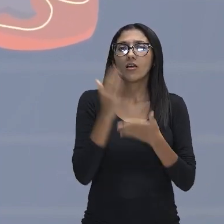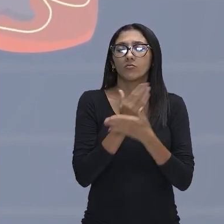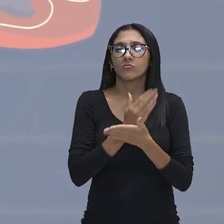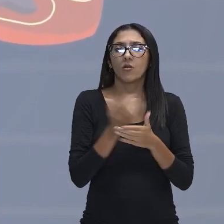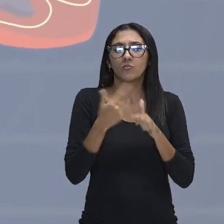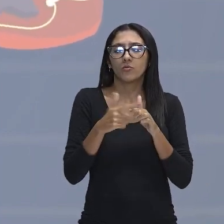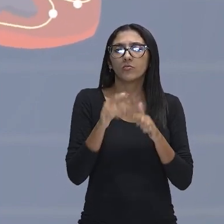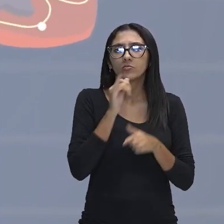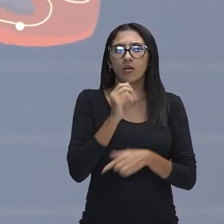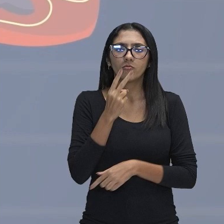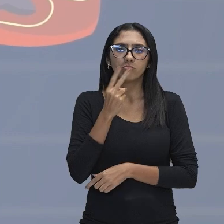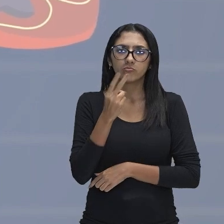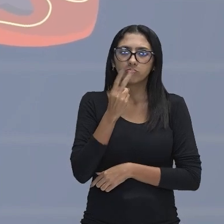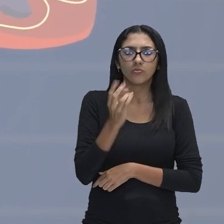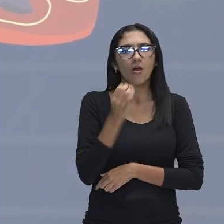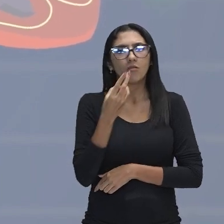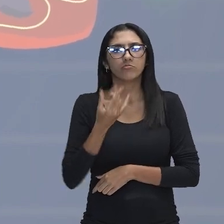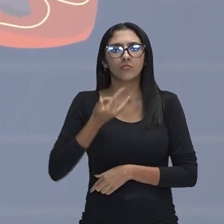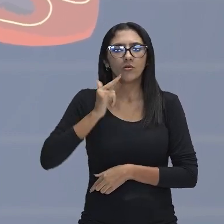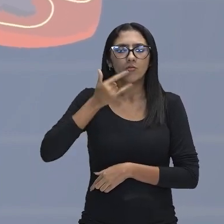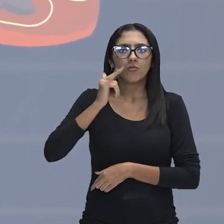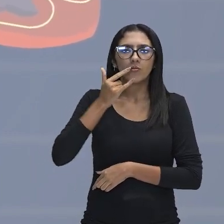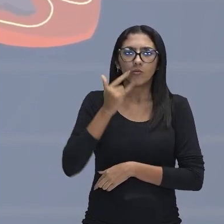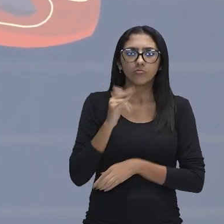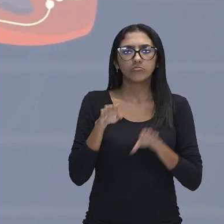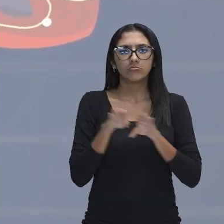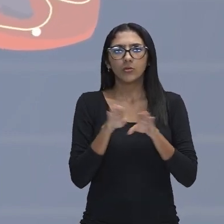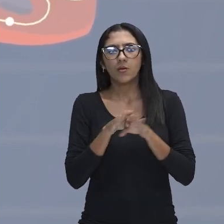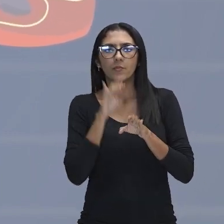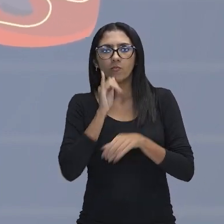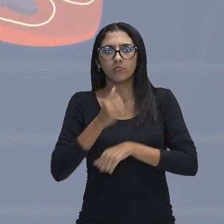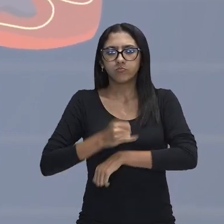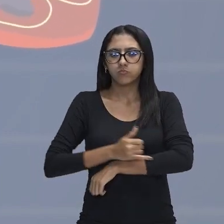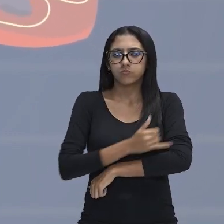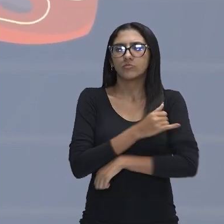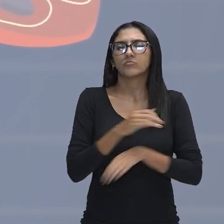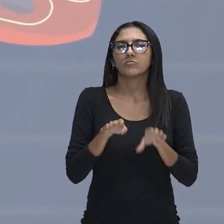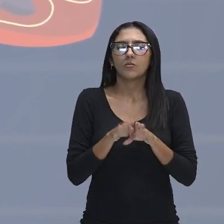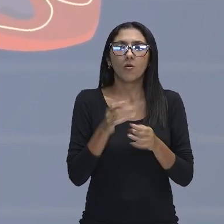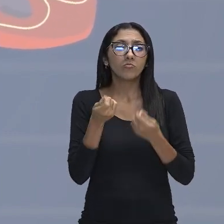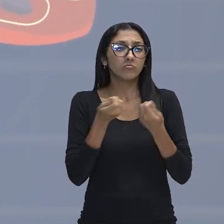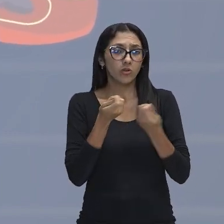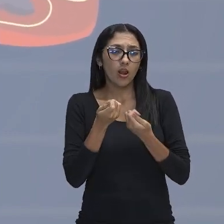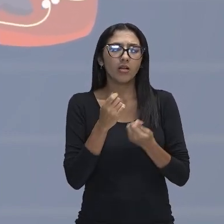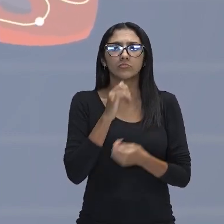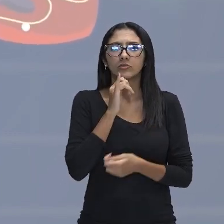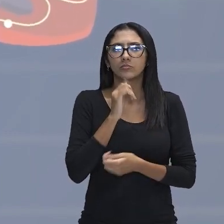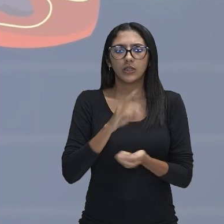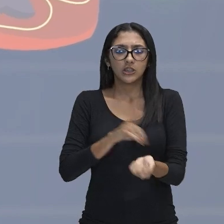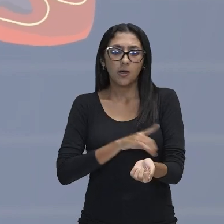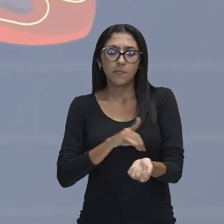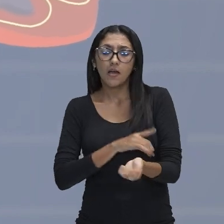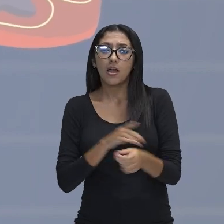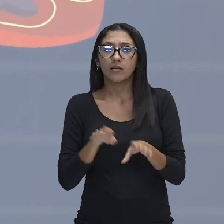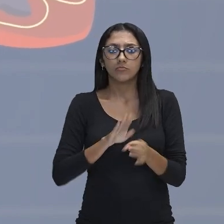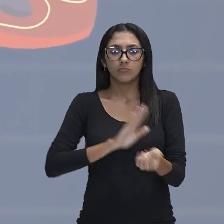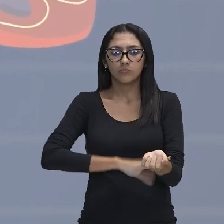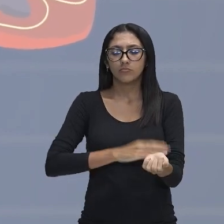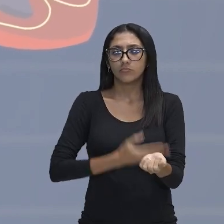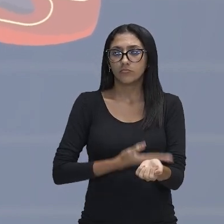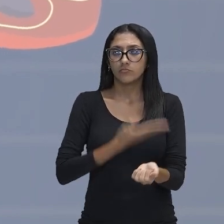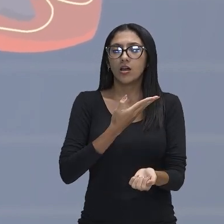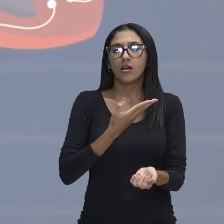do cigarro, do abuso de álcool e do ganho de peso, e controlar outros como diabetes e hipertensão, diminui